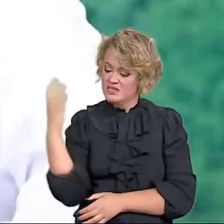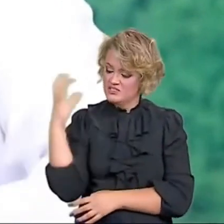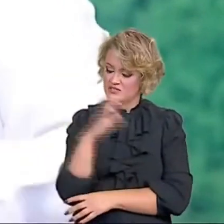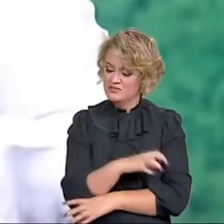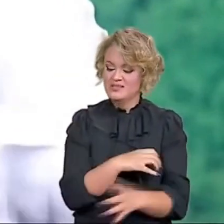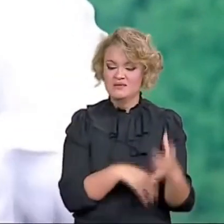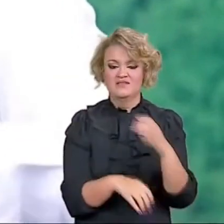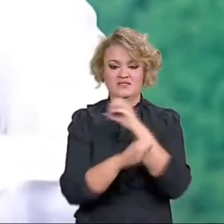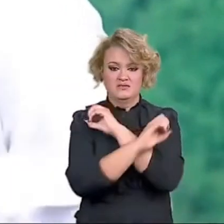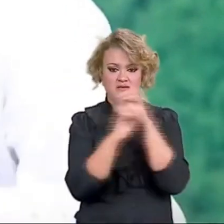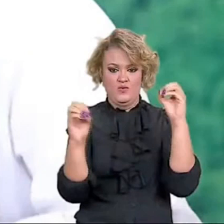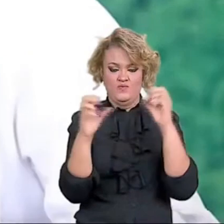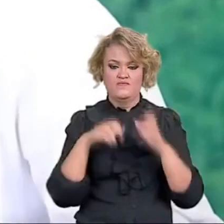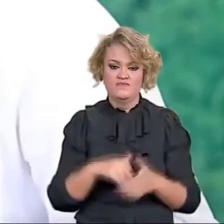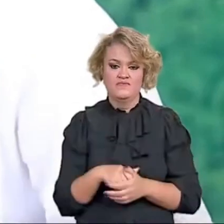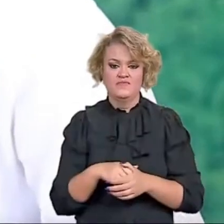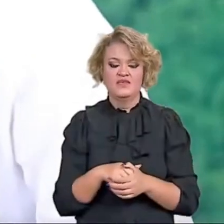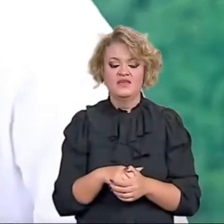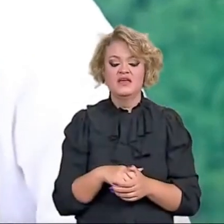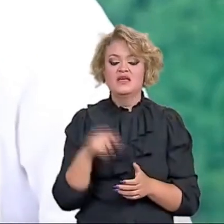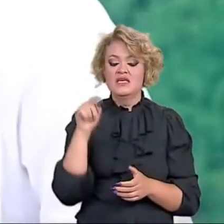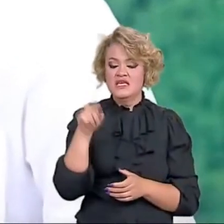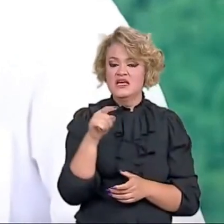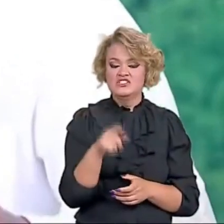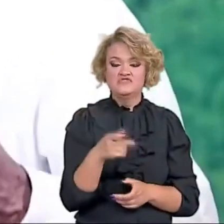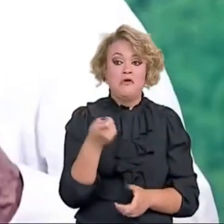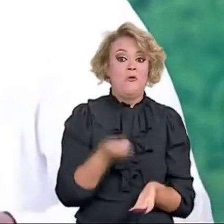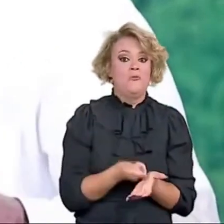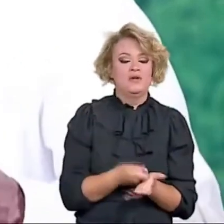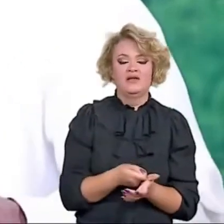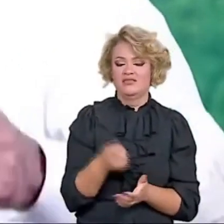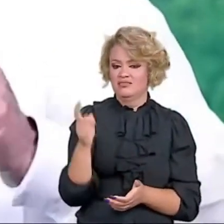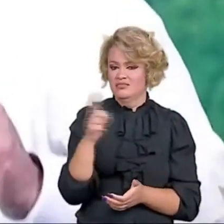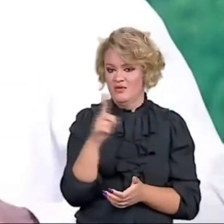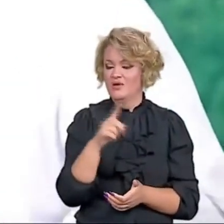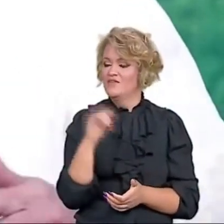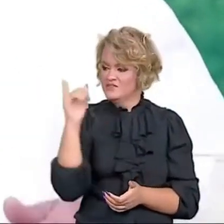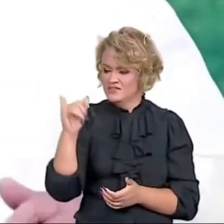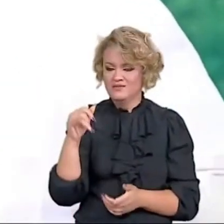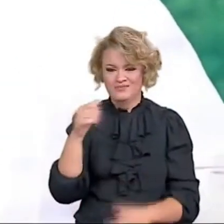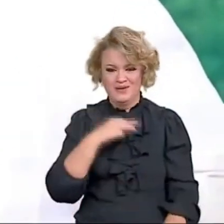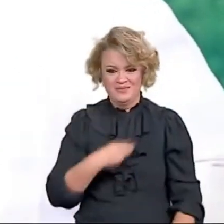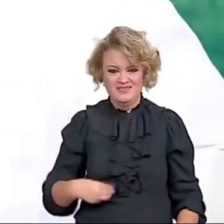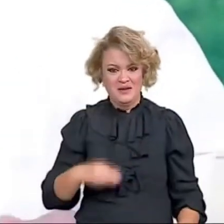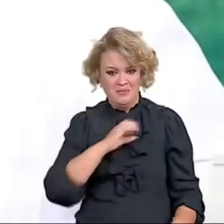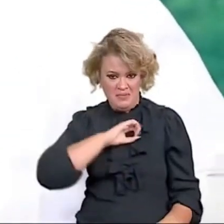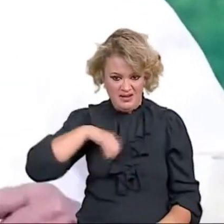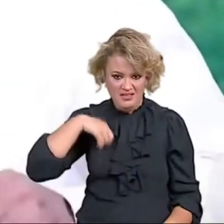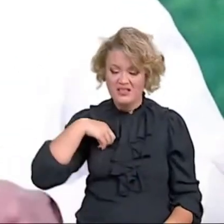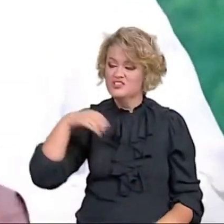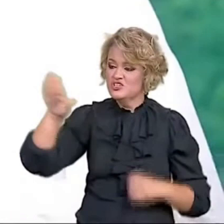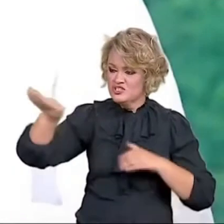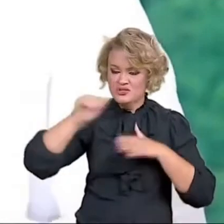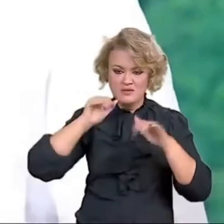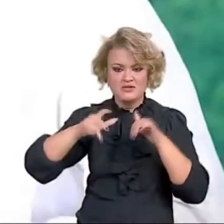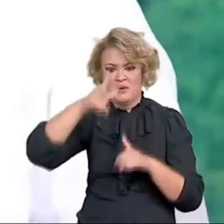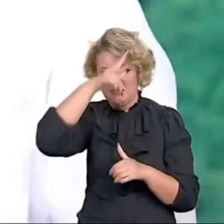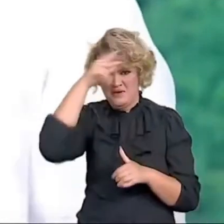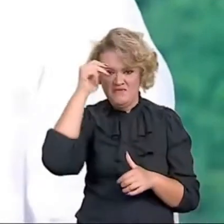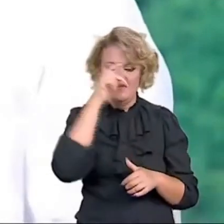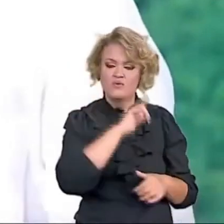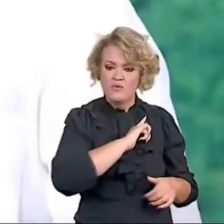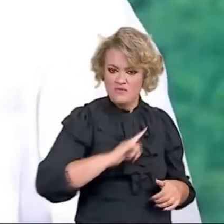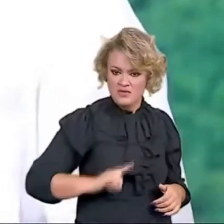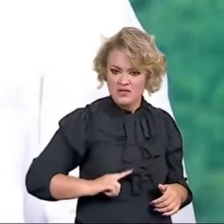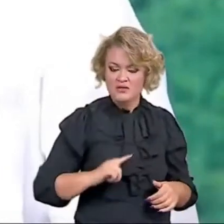país. E não vamos fazer uma coisa na marra, não. Eu já falei para a Marina, nós temos que chamar todos os prefeitos e governadores que estão